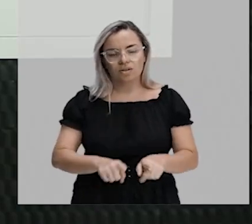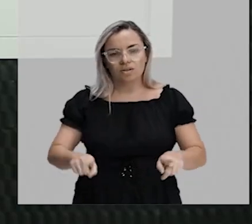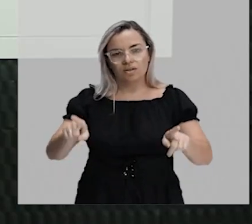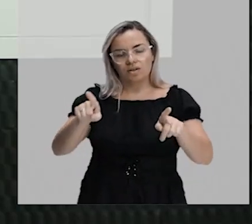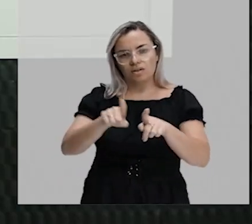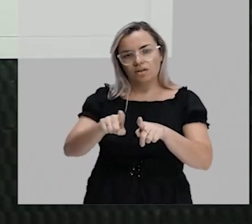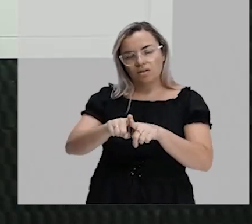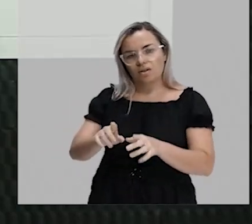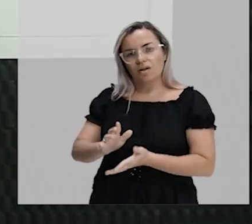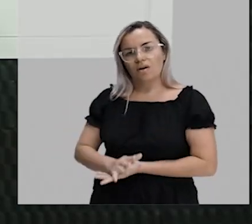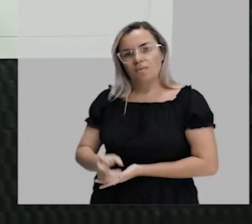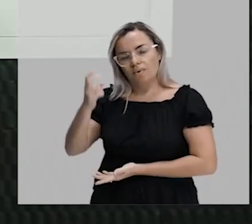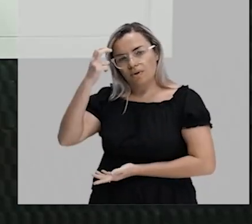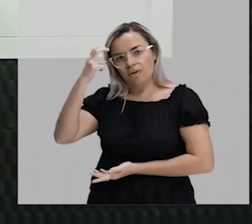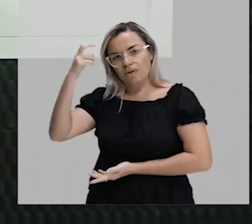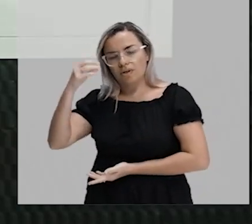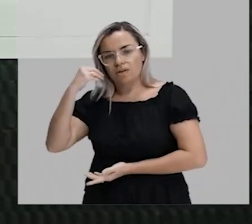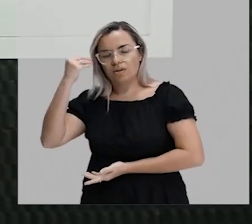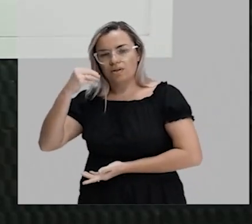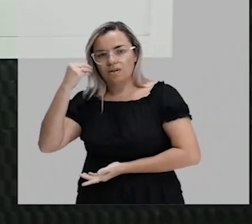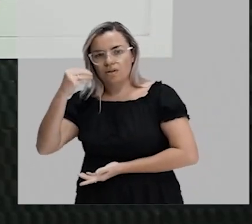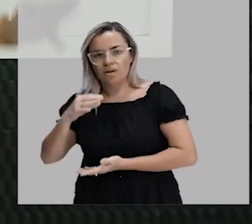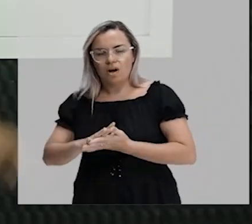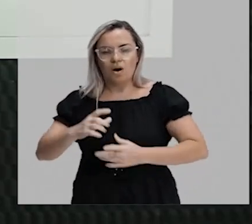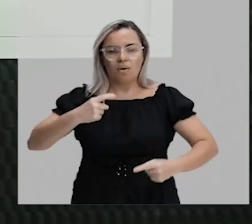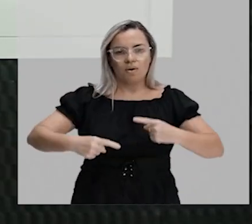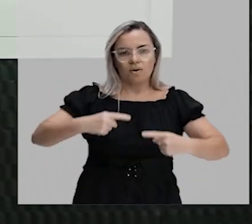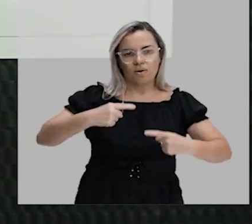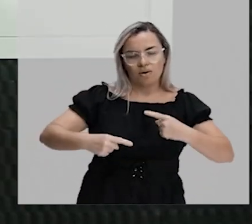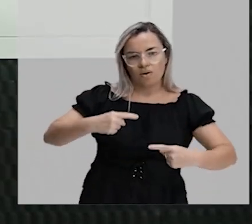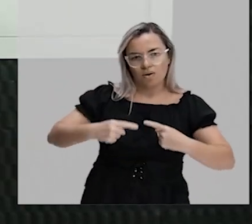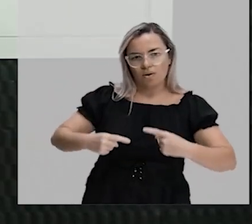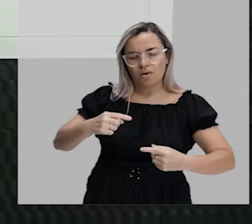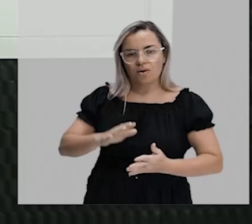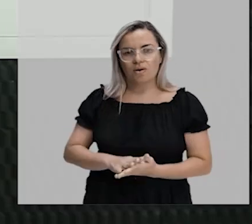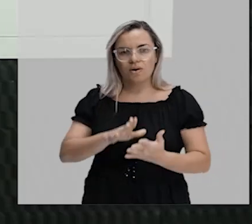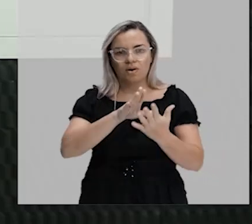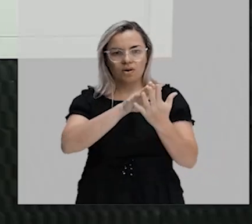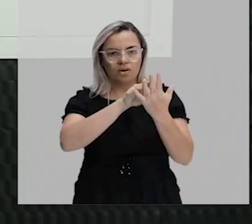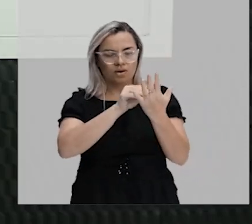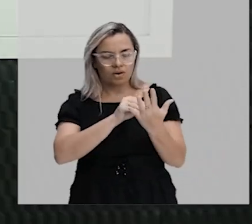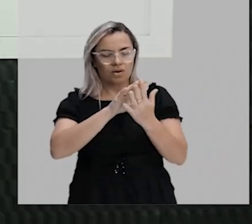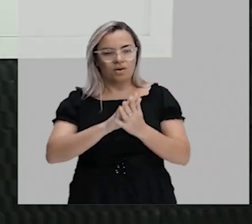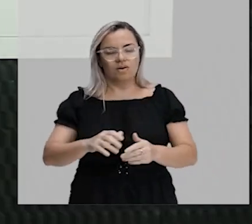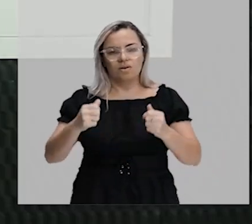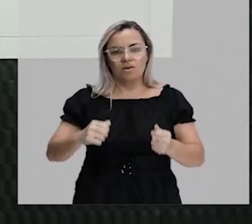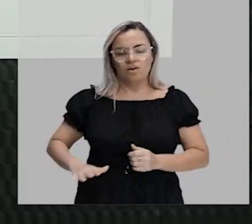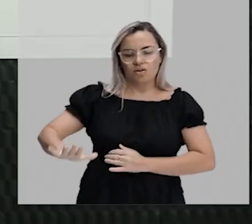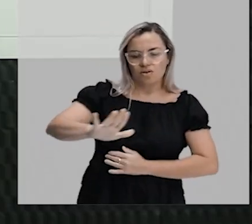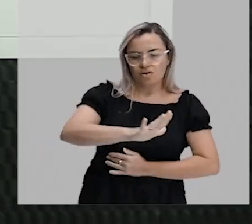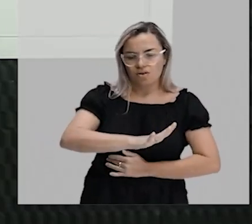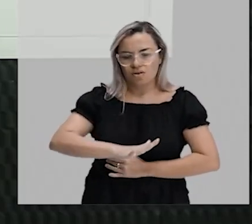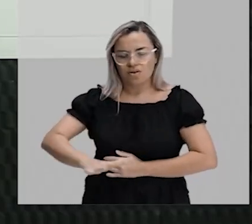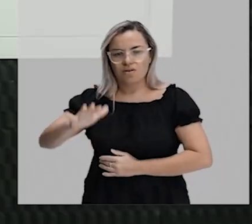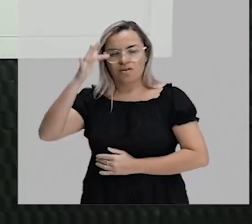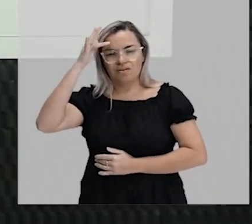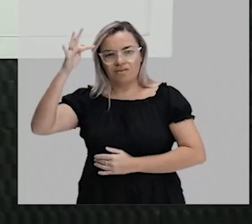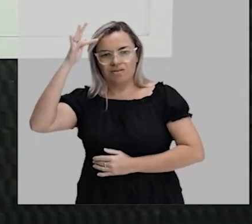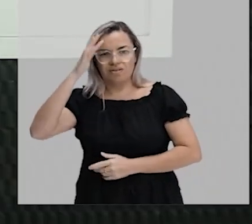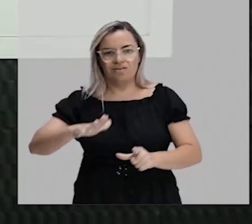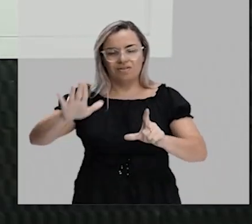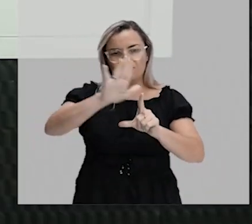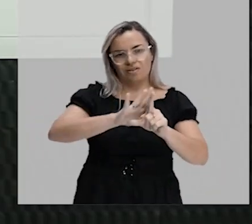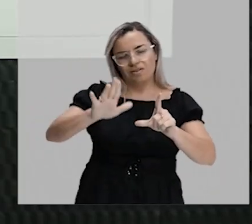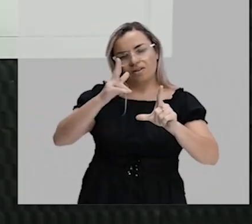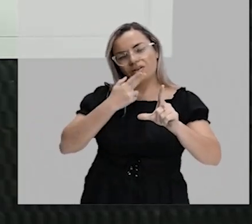conhecimento, nós temos a área de política, estética. Todas as áreas que vocês possam precisar da filosofia está na nossa